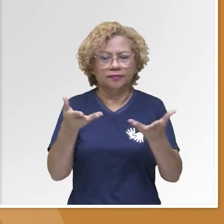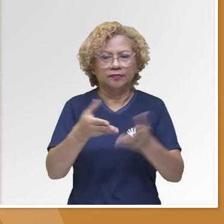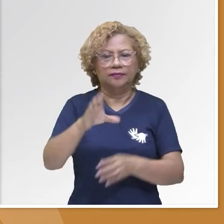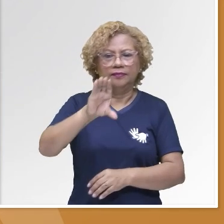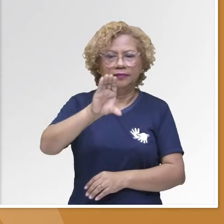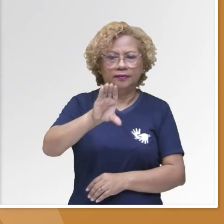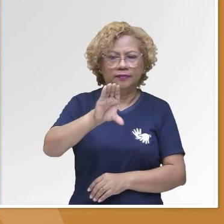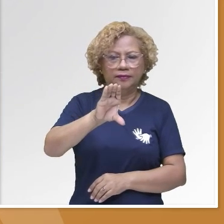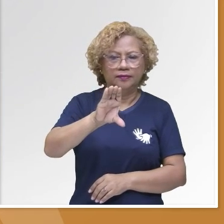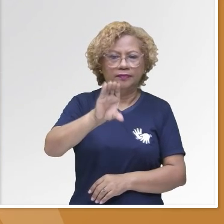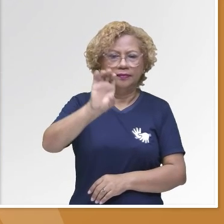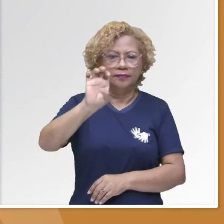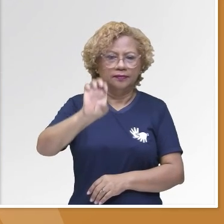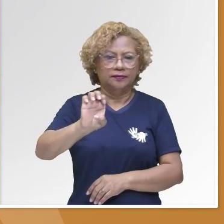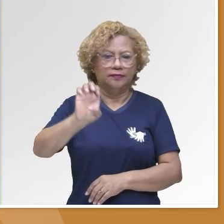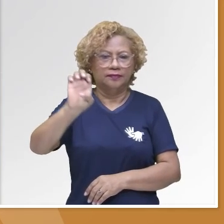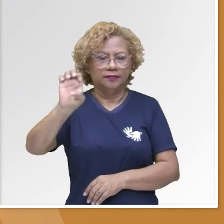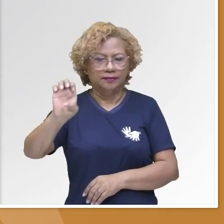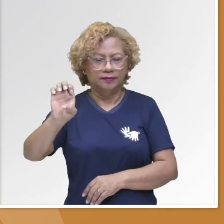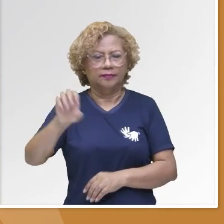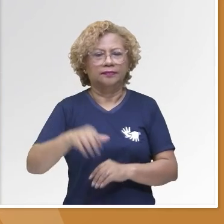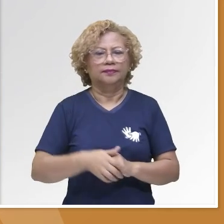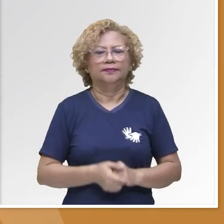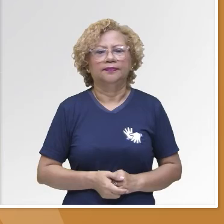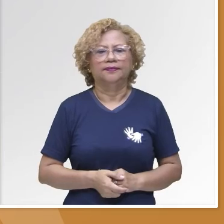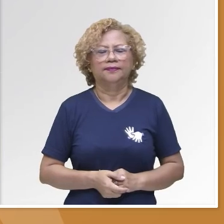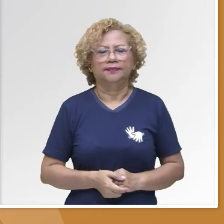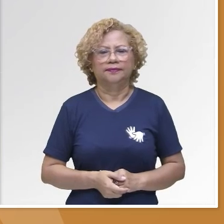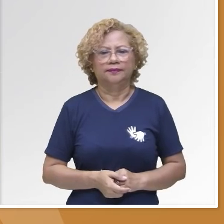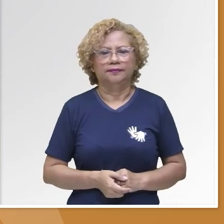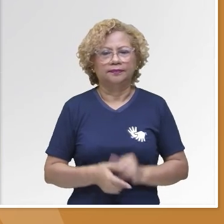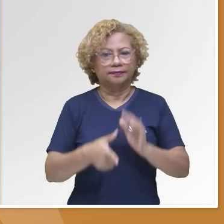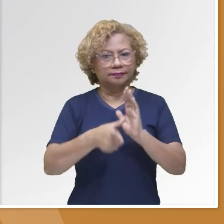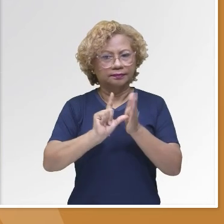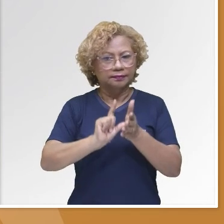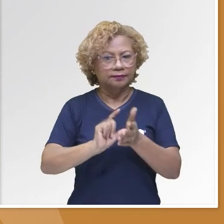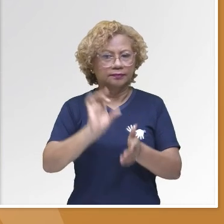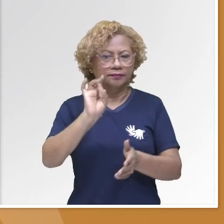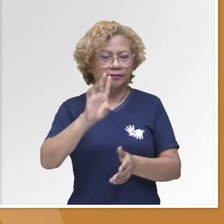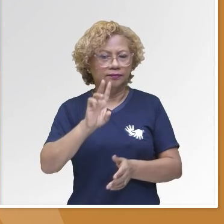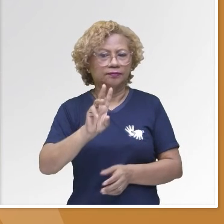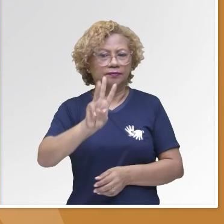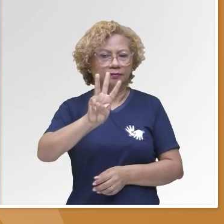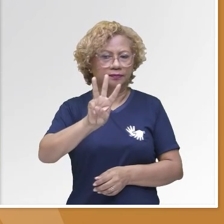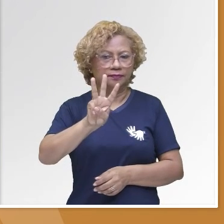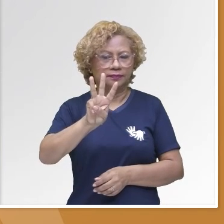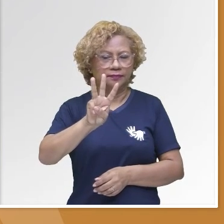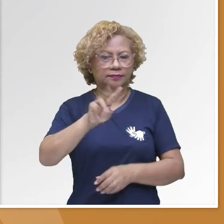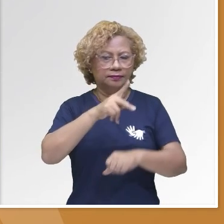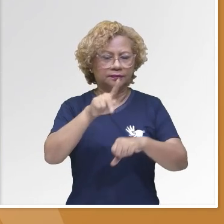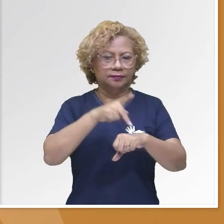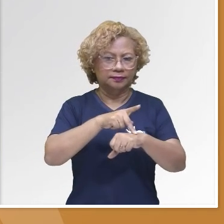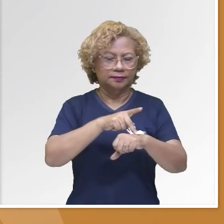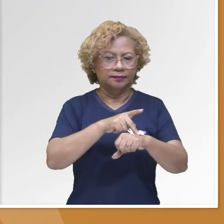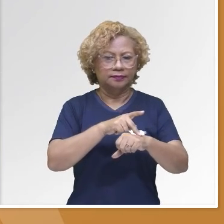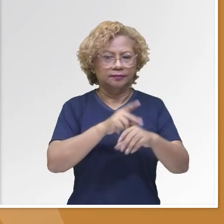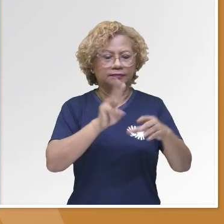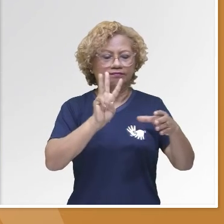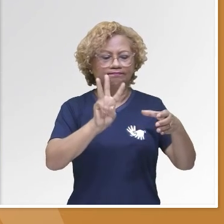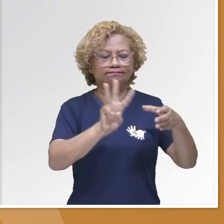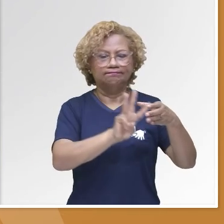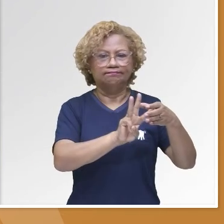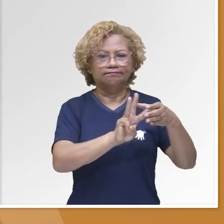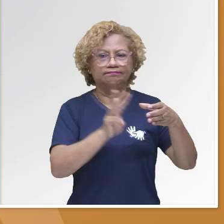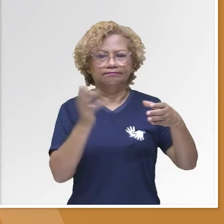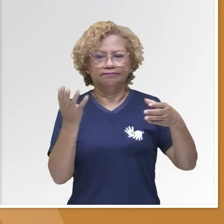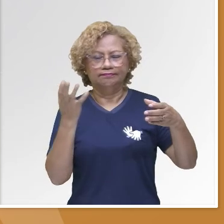a ter a Comunidade, né, Econômica Europeia. Então, olha só, a Europa dos seus países